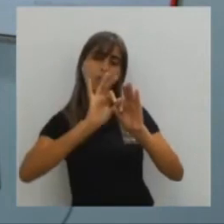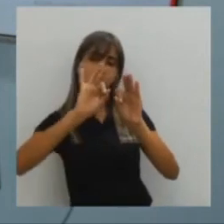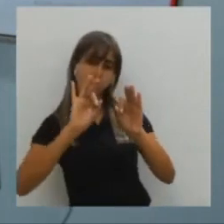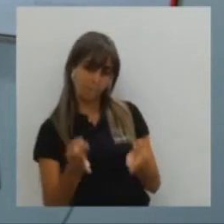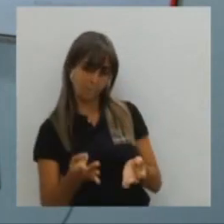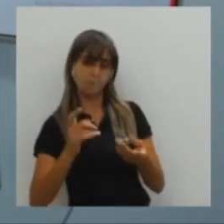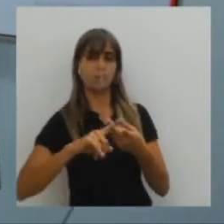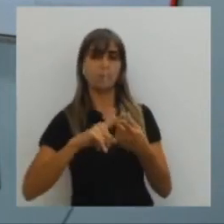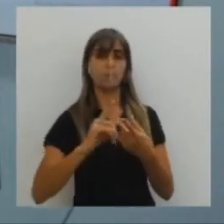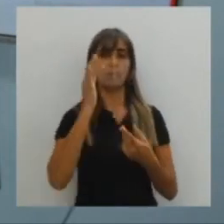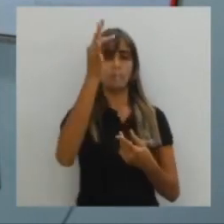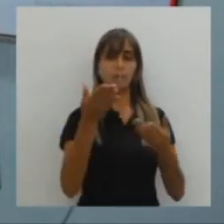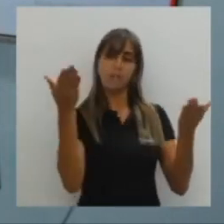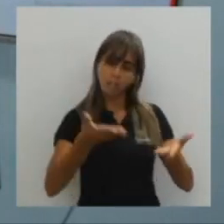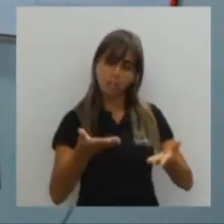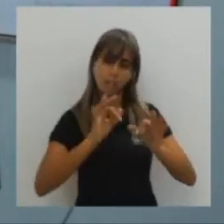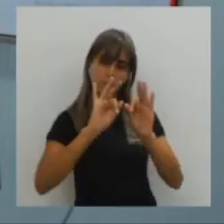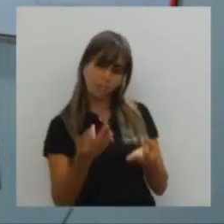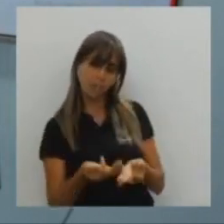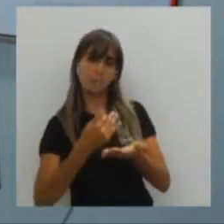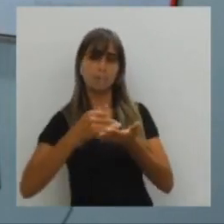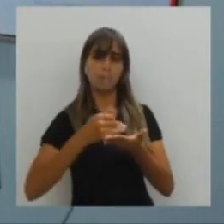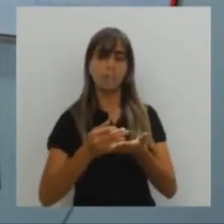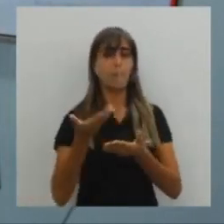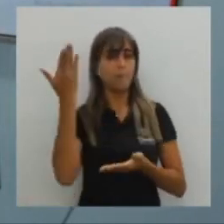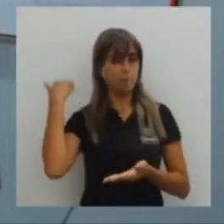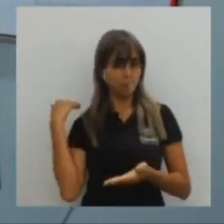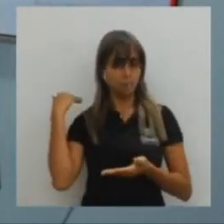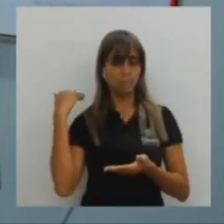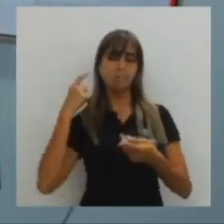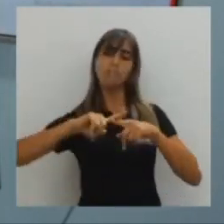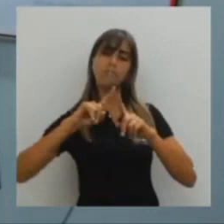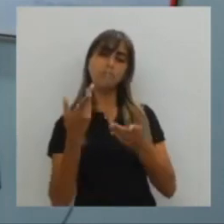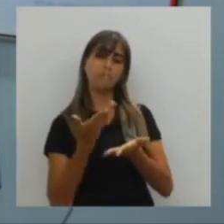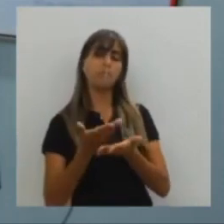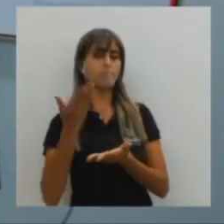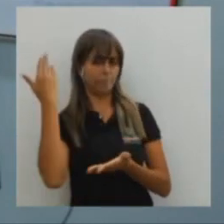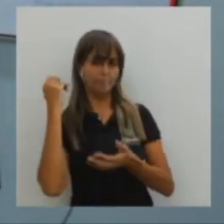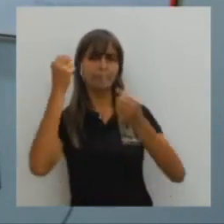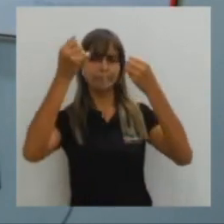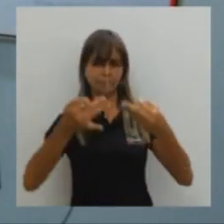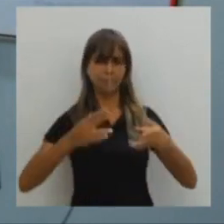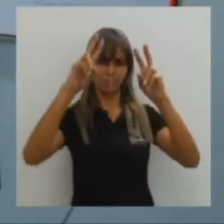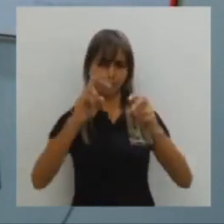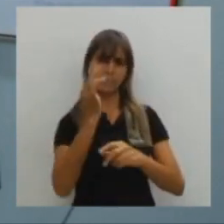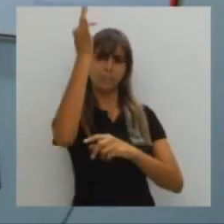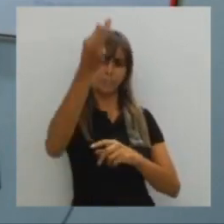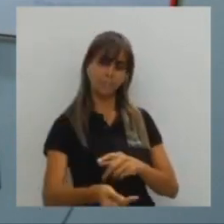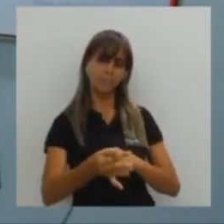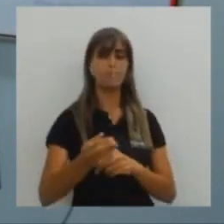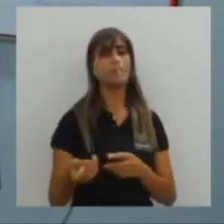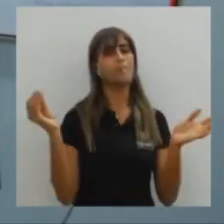presente simples. Na aula de ontem começamos com o passado, só que nas anteriores a gente já falou também a respeito do futuro, tá certo?